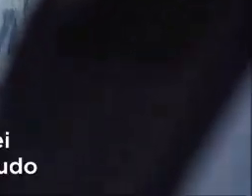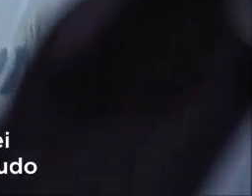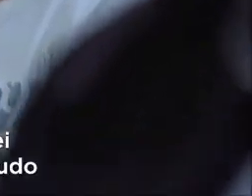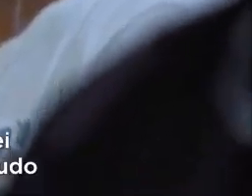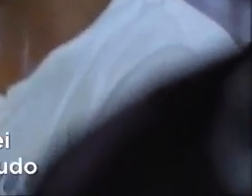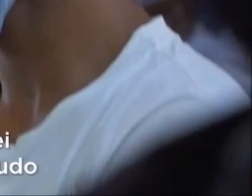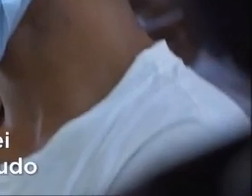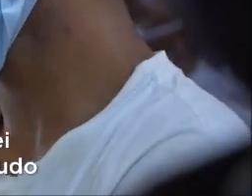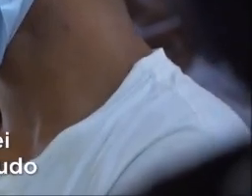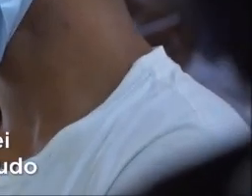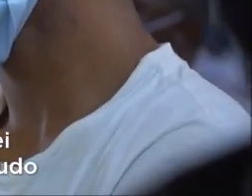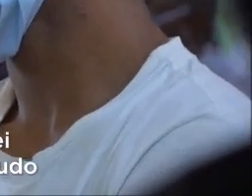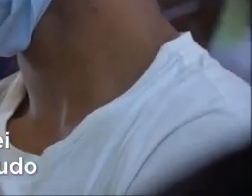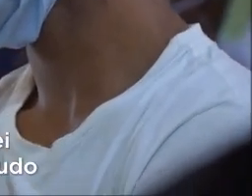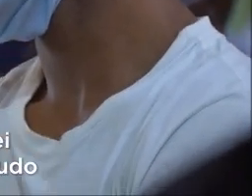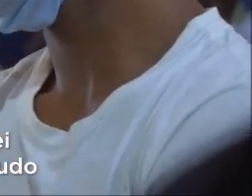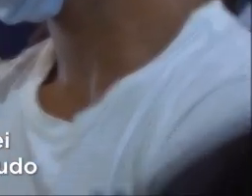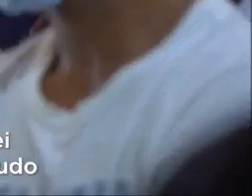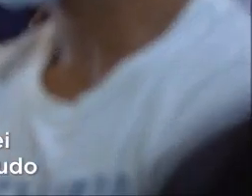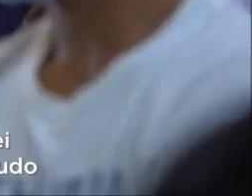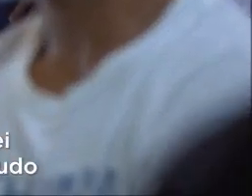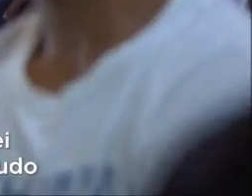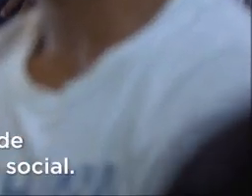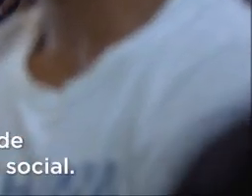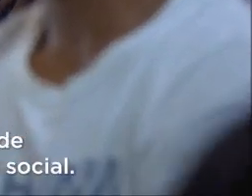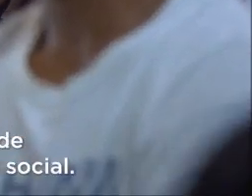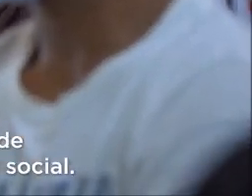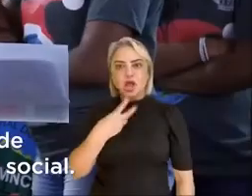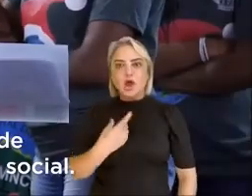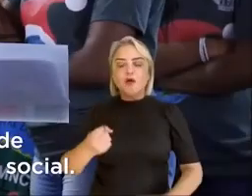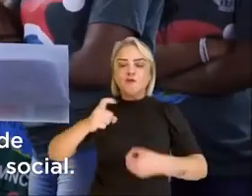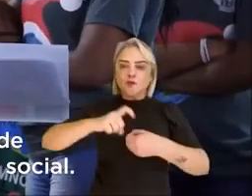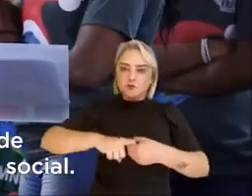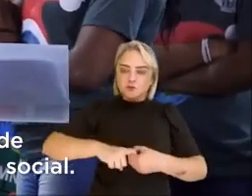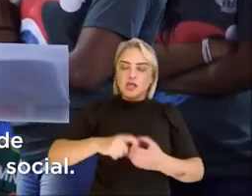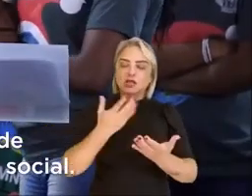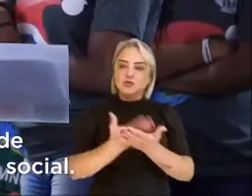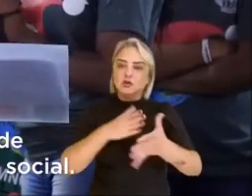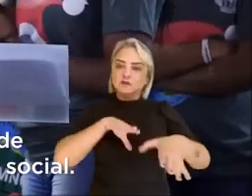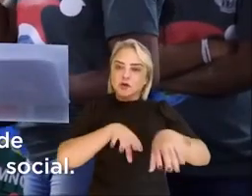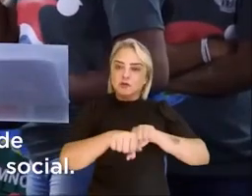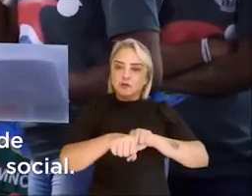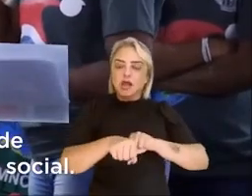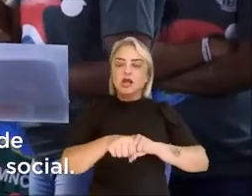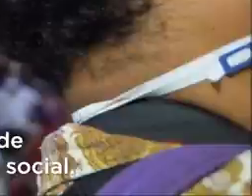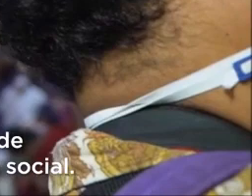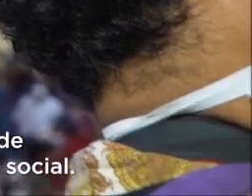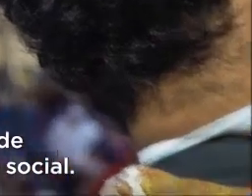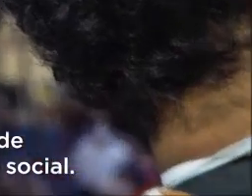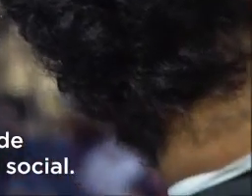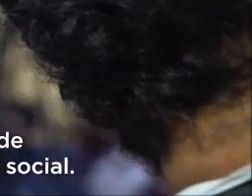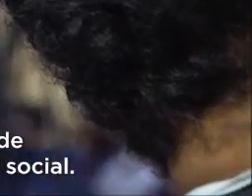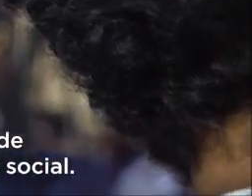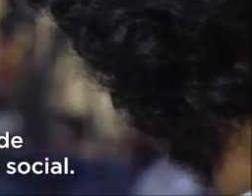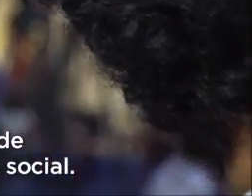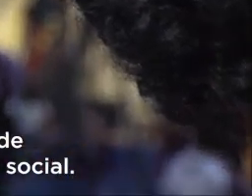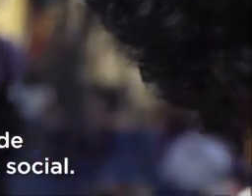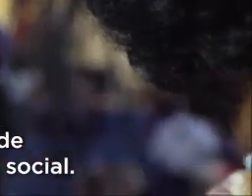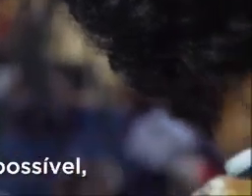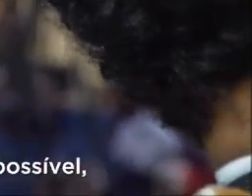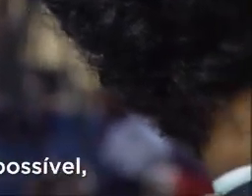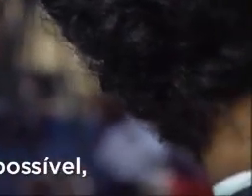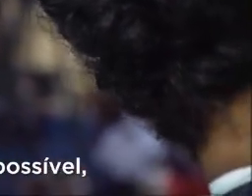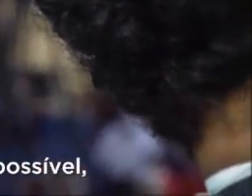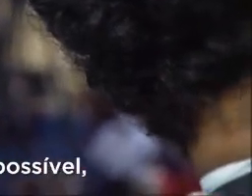eu tenho três filhos hoje eu voltei a estudar para concluir o meu estudo que eu quero fazer uma faculdade de engenharia ambiental e assistente social